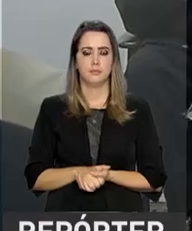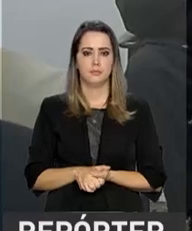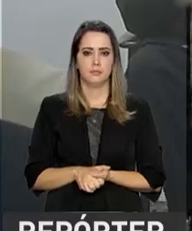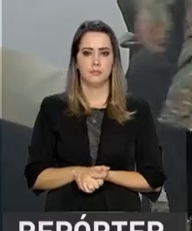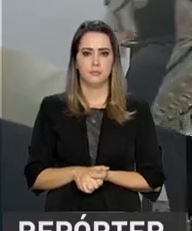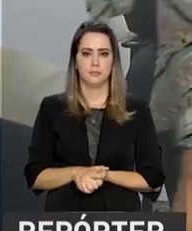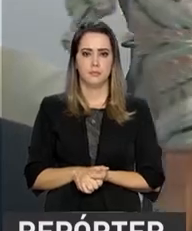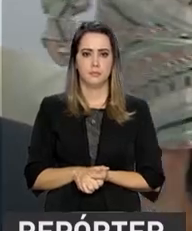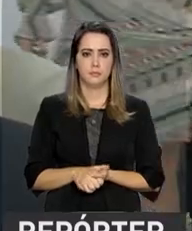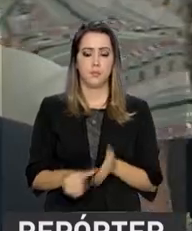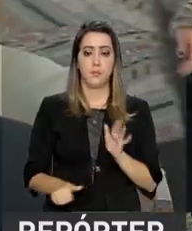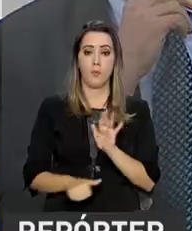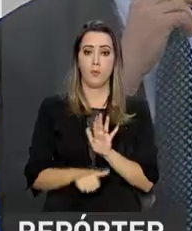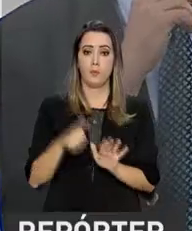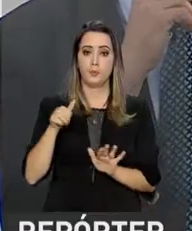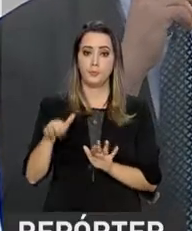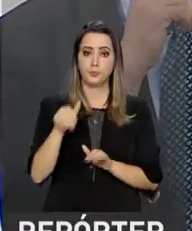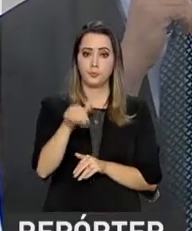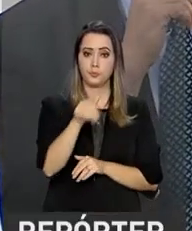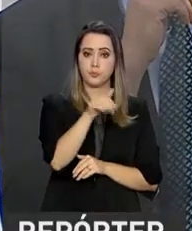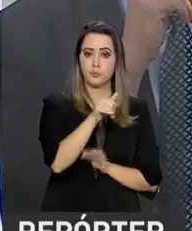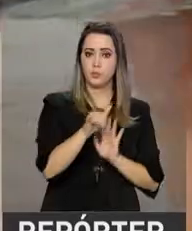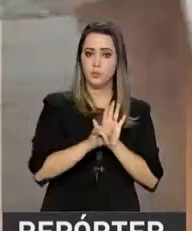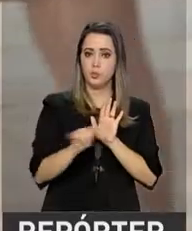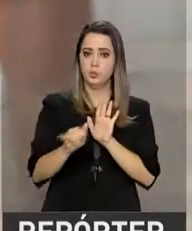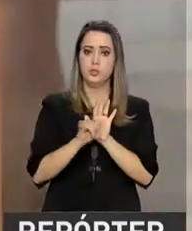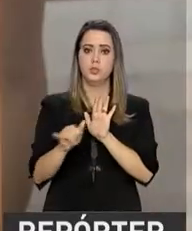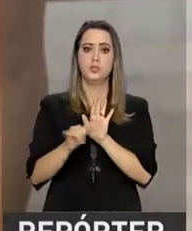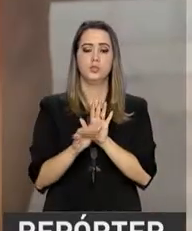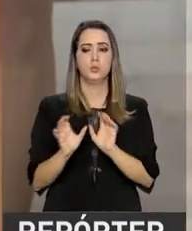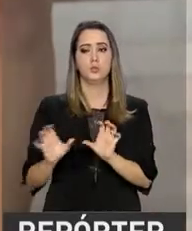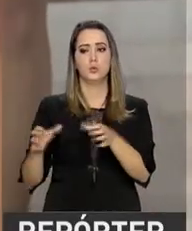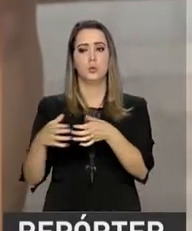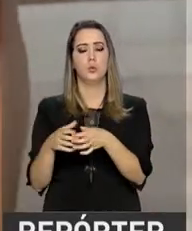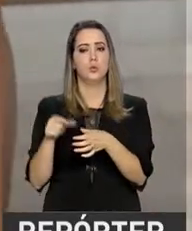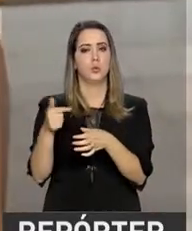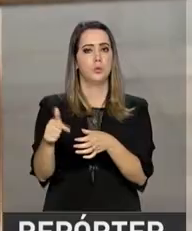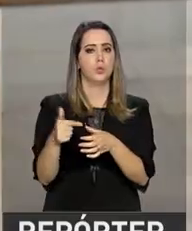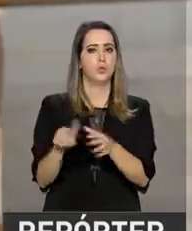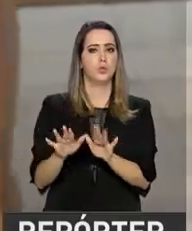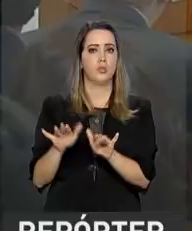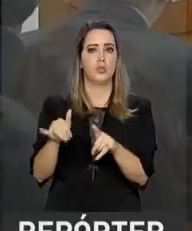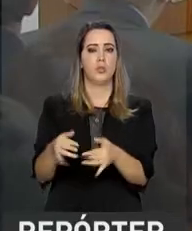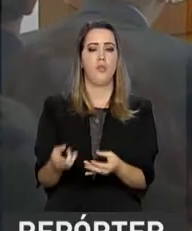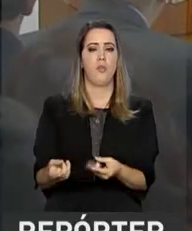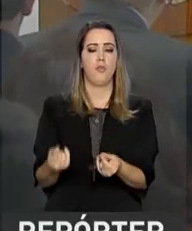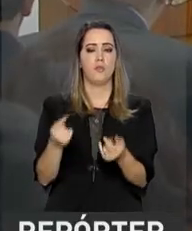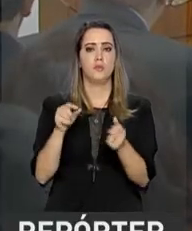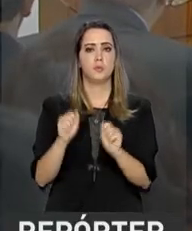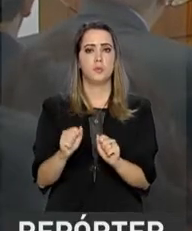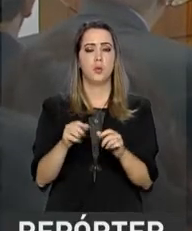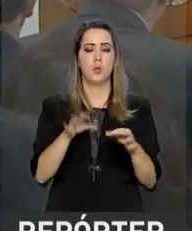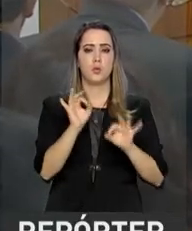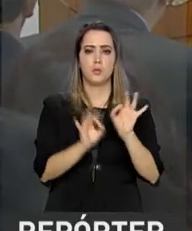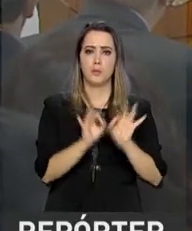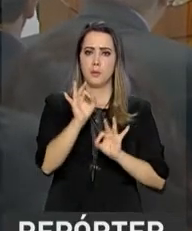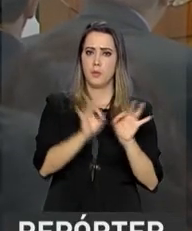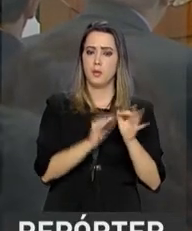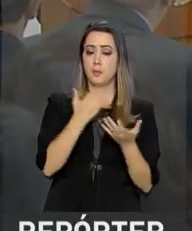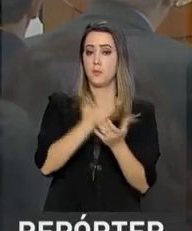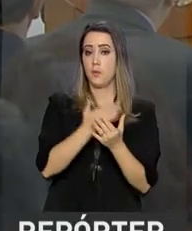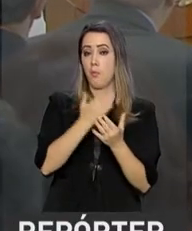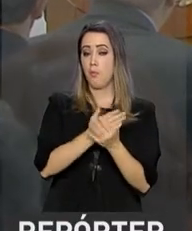é o primeiro chamamento público para que organizações sem fins lucrativos inscrevam projetos de recuperação ambiental